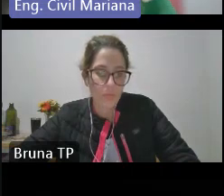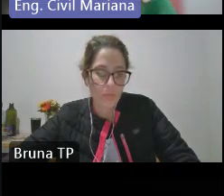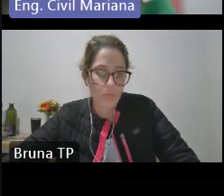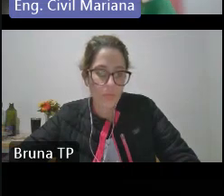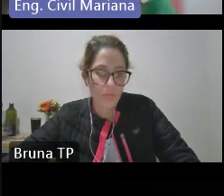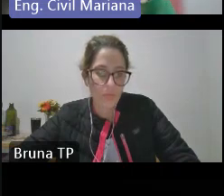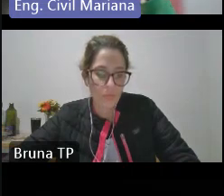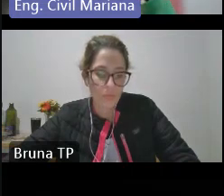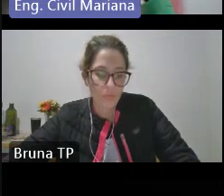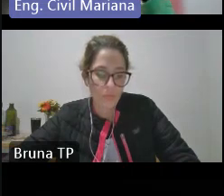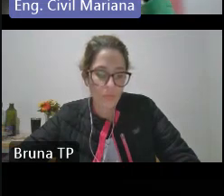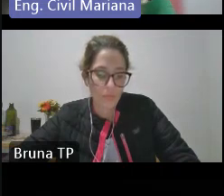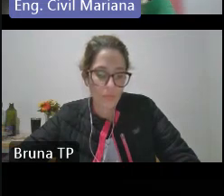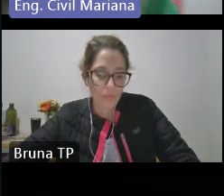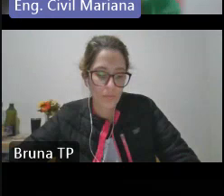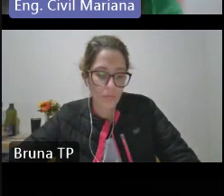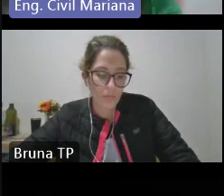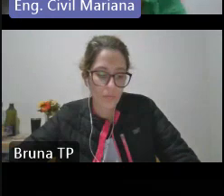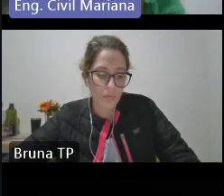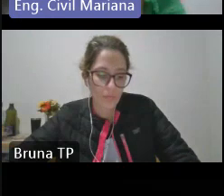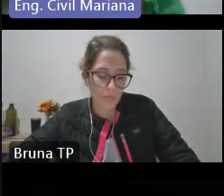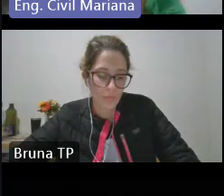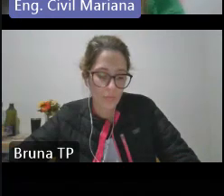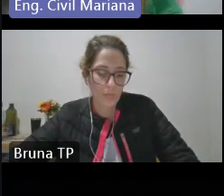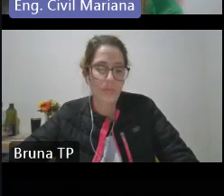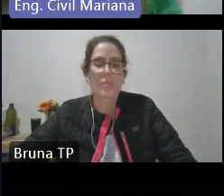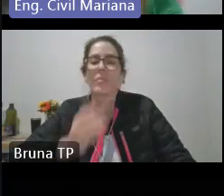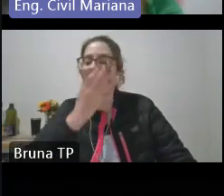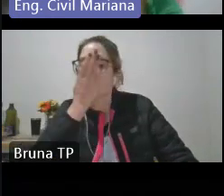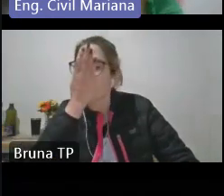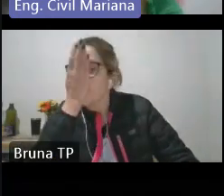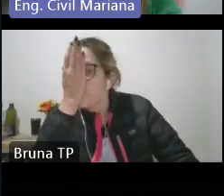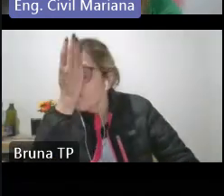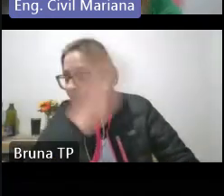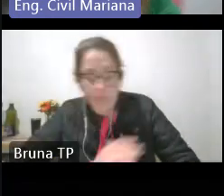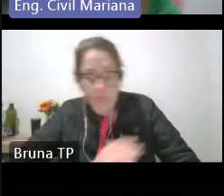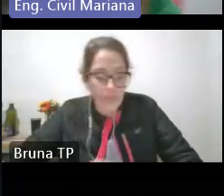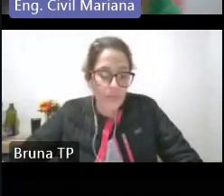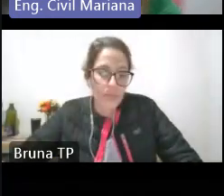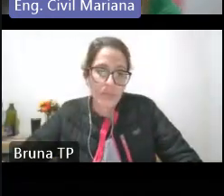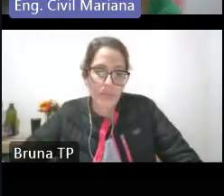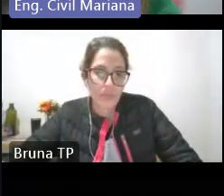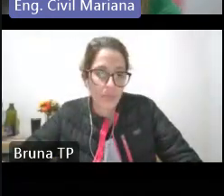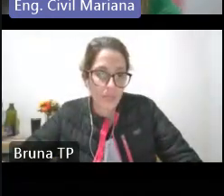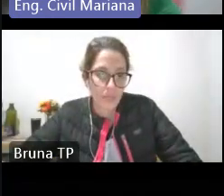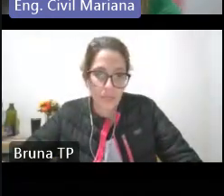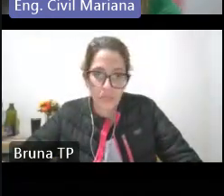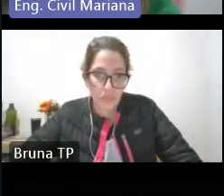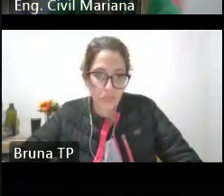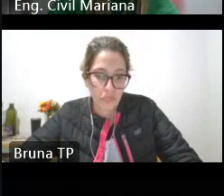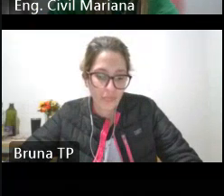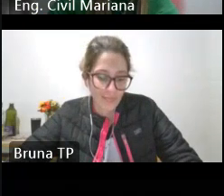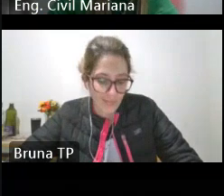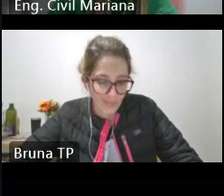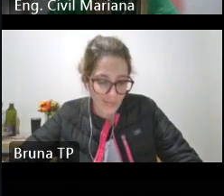argamassa, se eles tentaram rebocar. Eu não consegui entender o que eles fizeram aqui, nesse espaço.